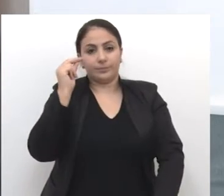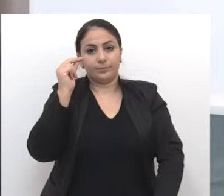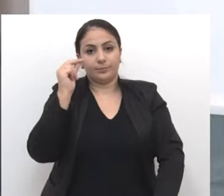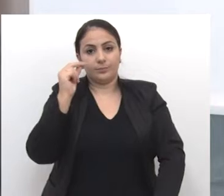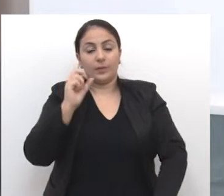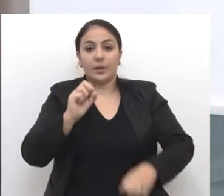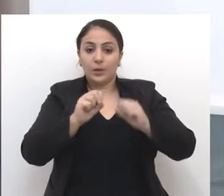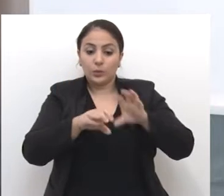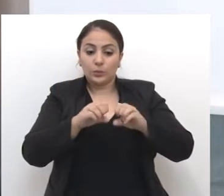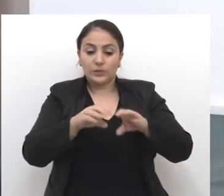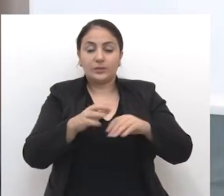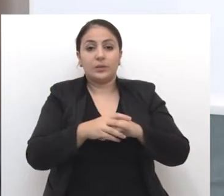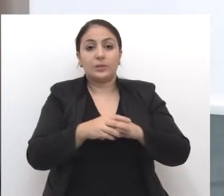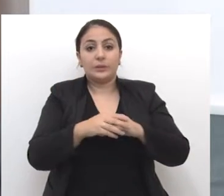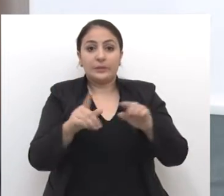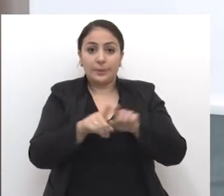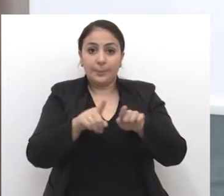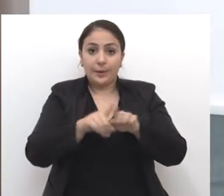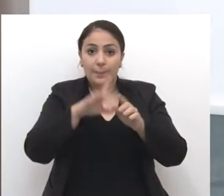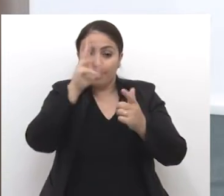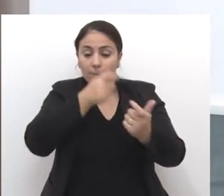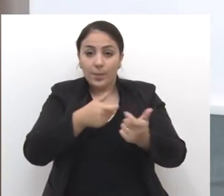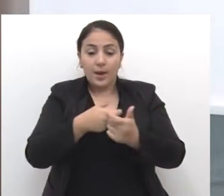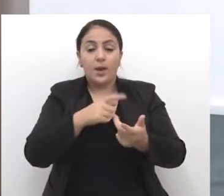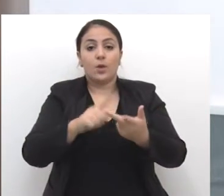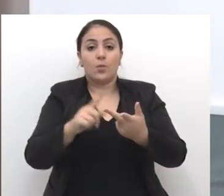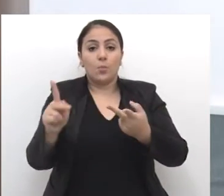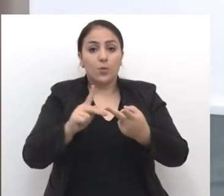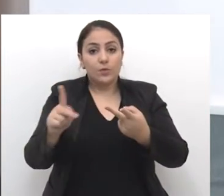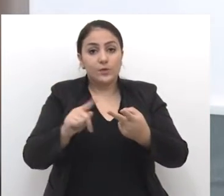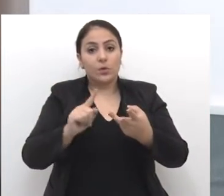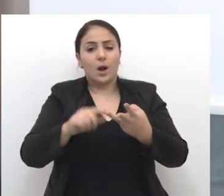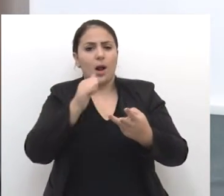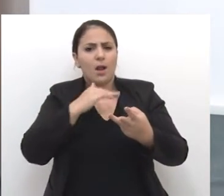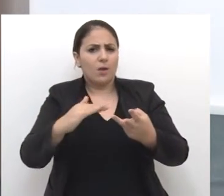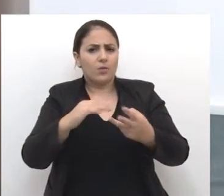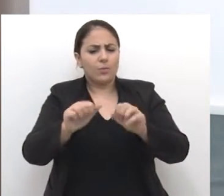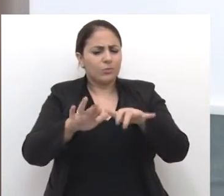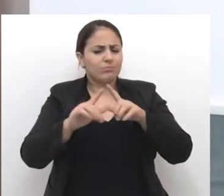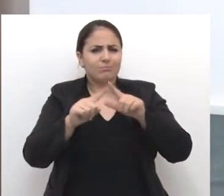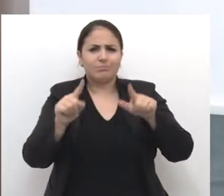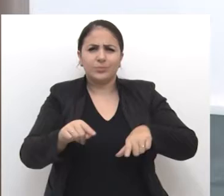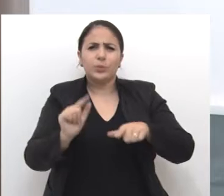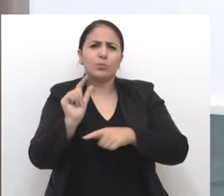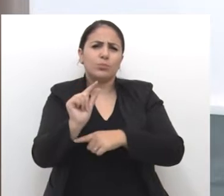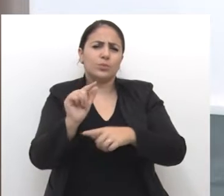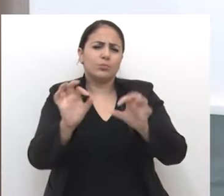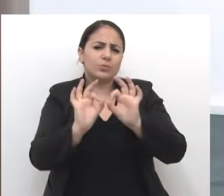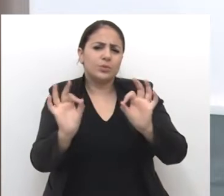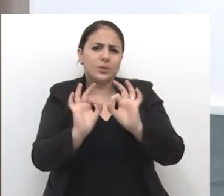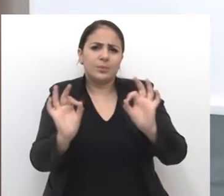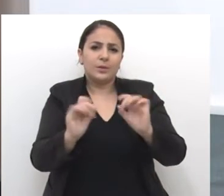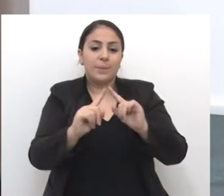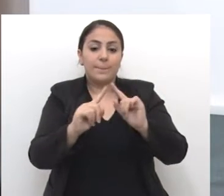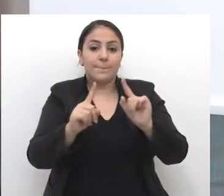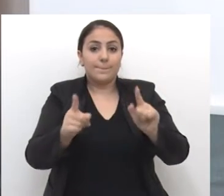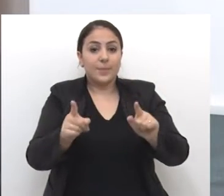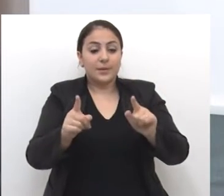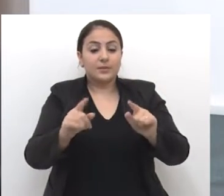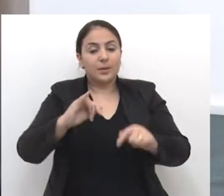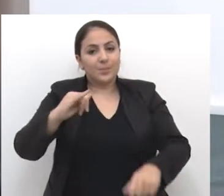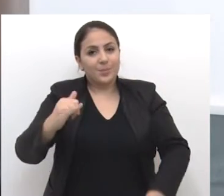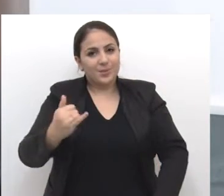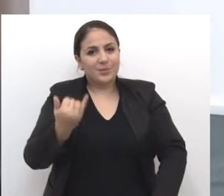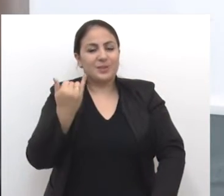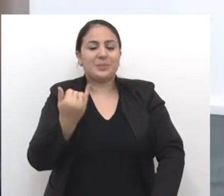de Educação, Corpo de Bombeiros, professores, alunos, enfim, foi uma audiência pública pequena, mas de